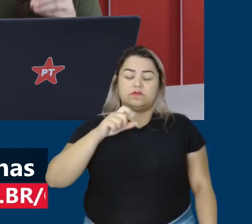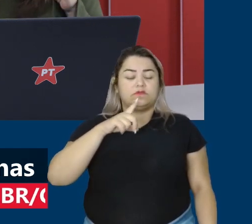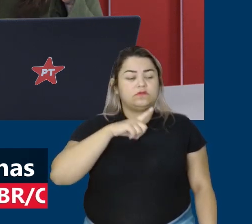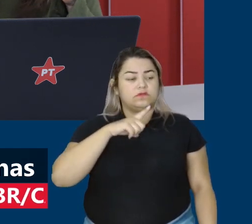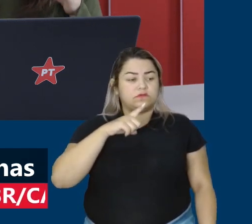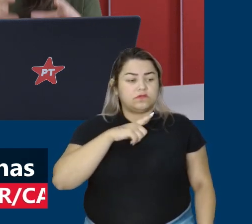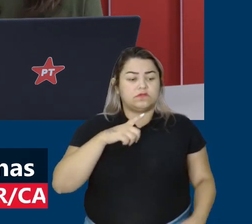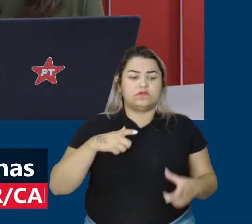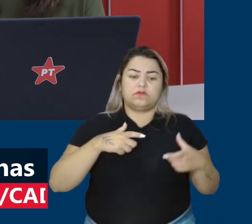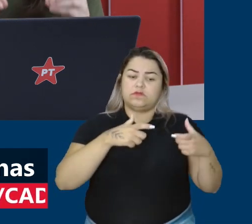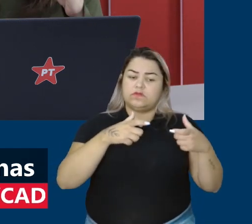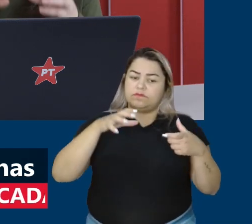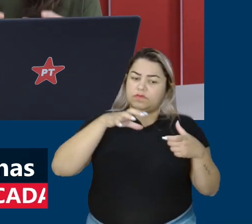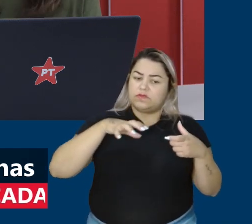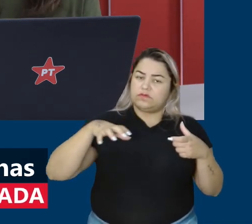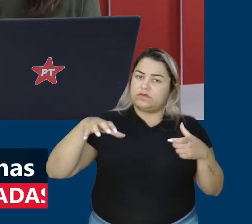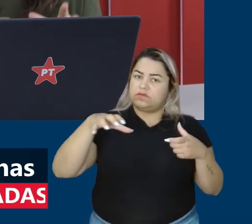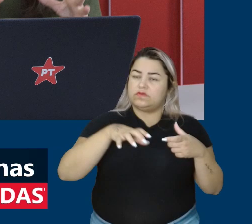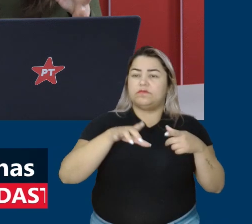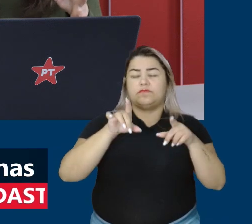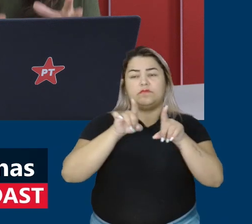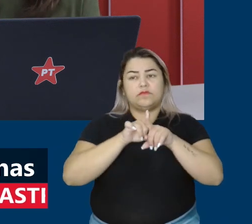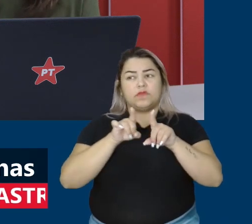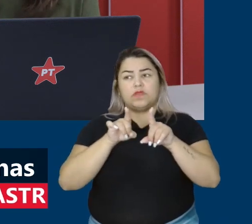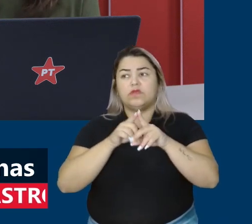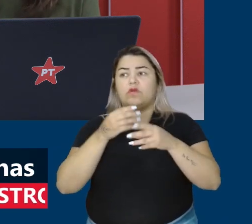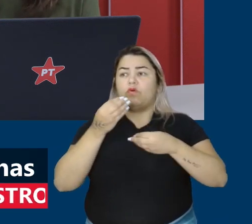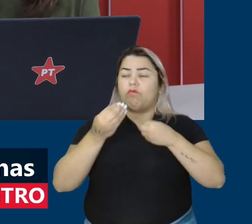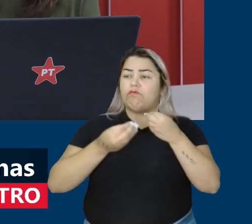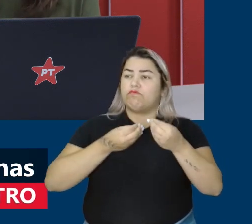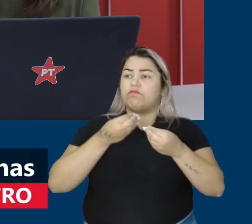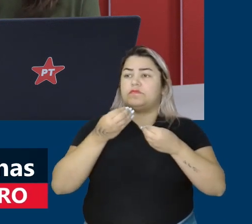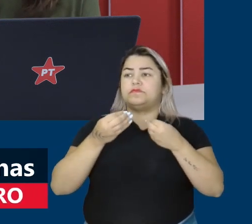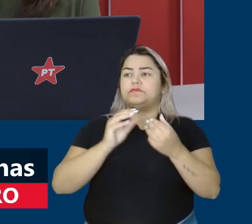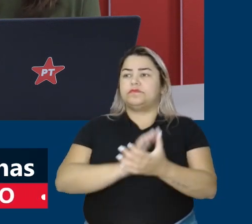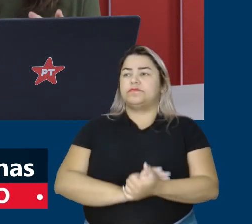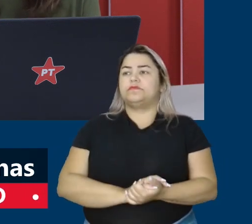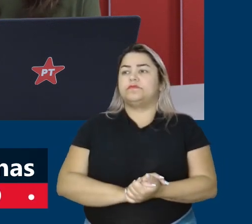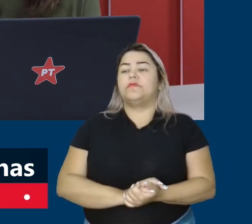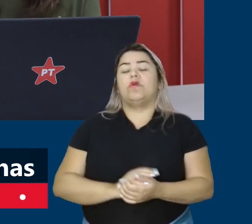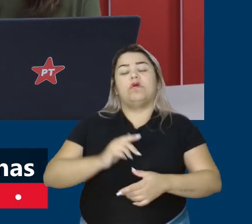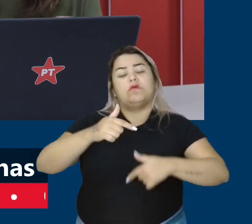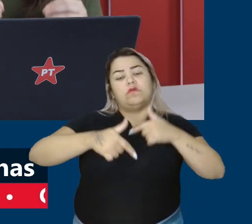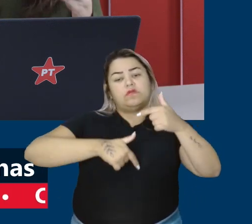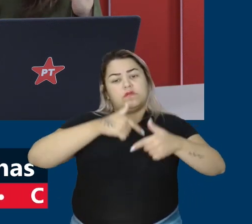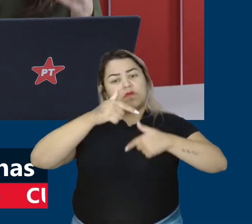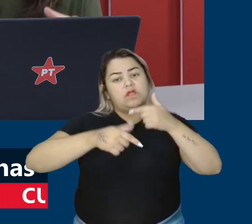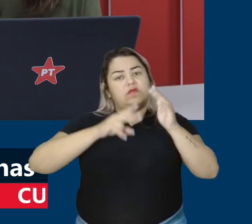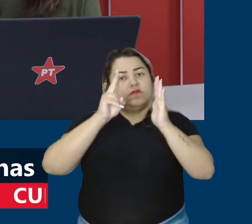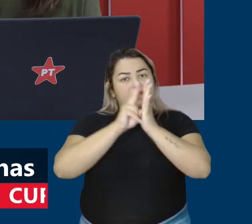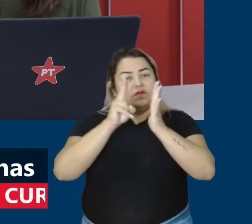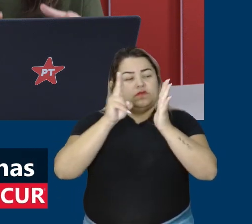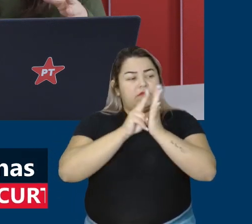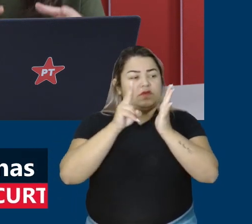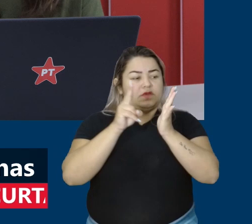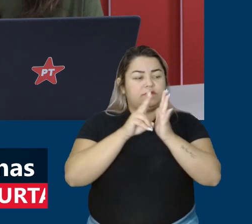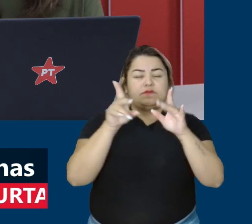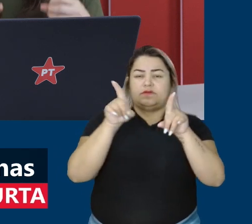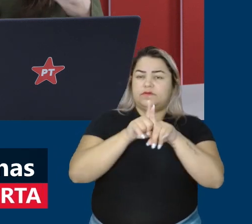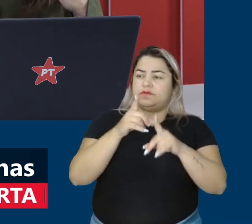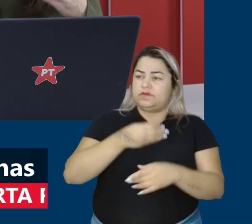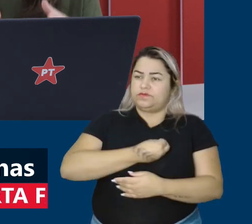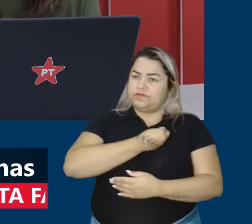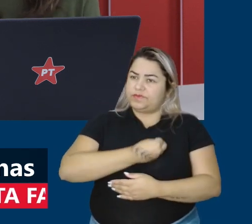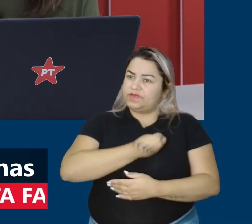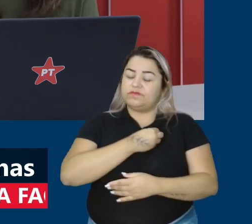áreas demarcadas, homologadas, com o trabalho dos indígenas, né? Que eles vivam lá,